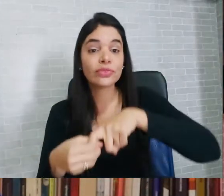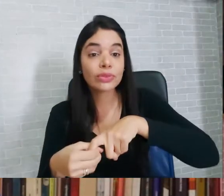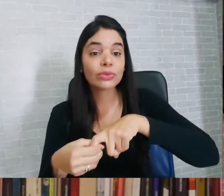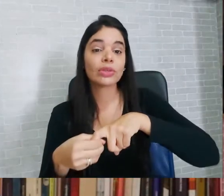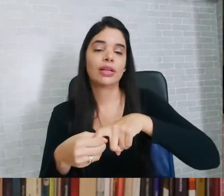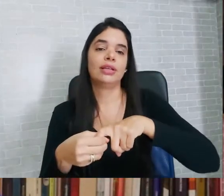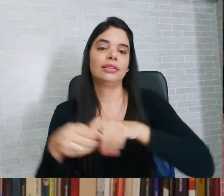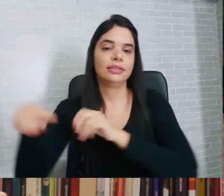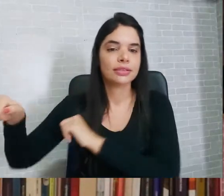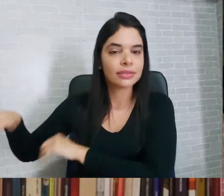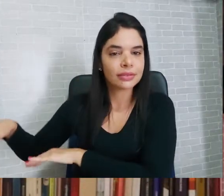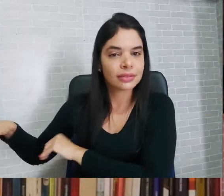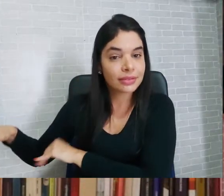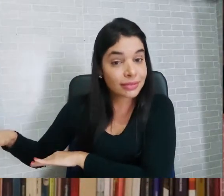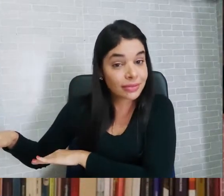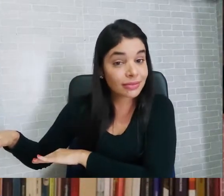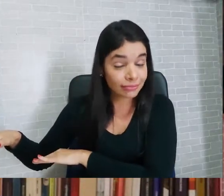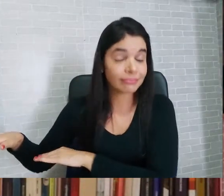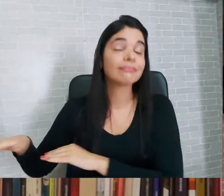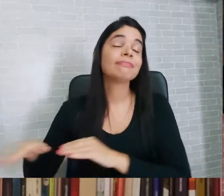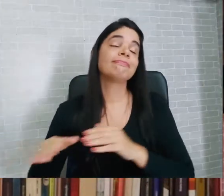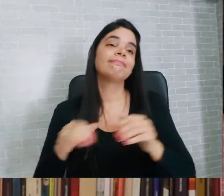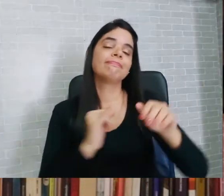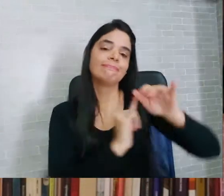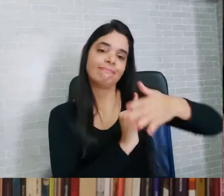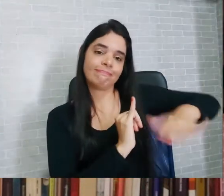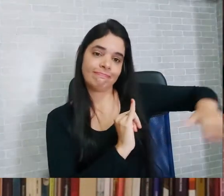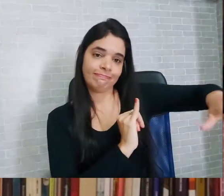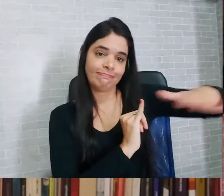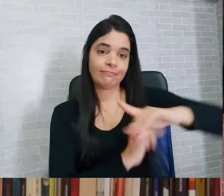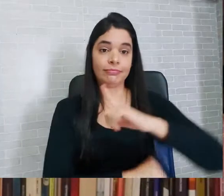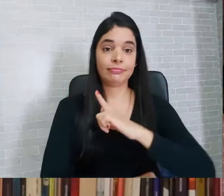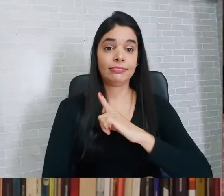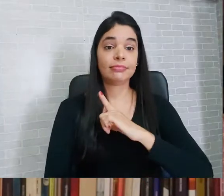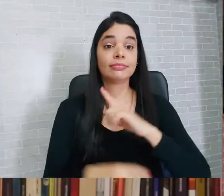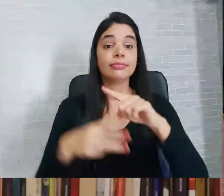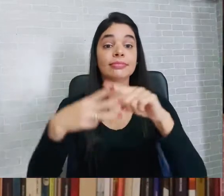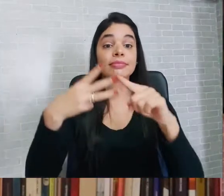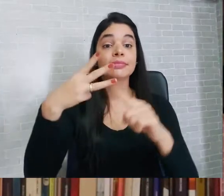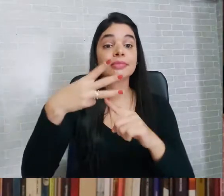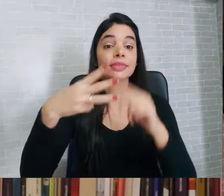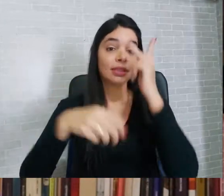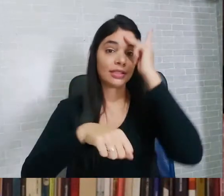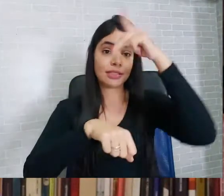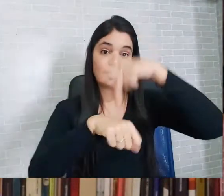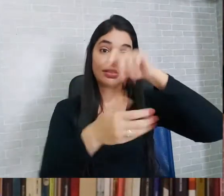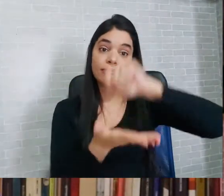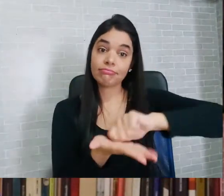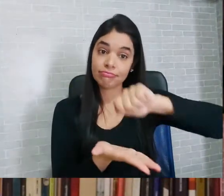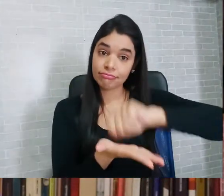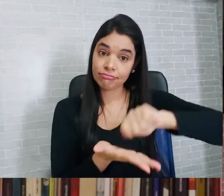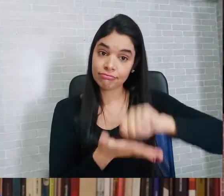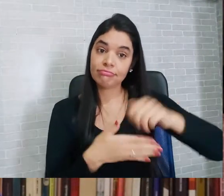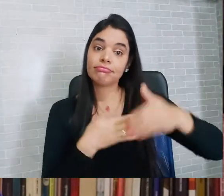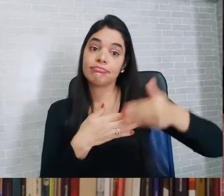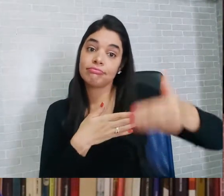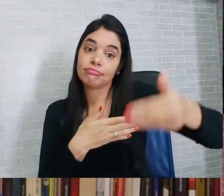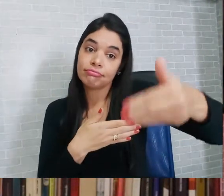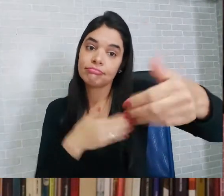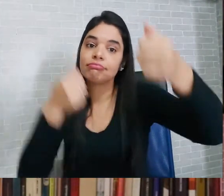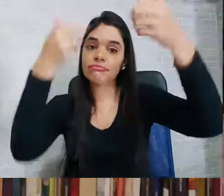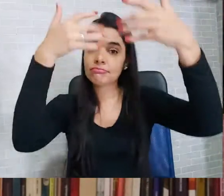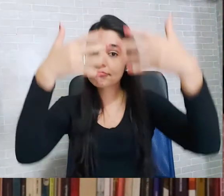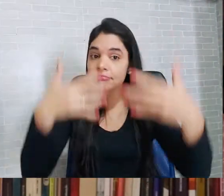à Guiana Francesa e às Antilhas, três autores aparecem com mais frequência e um começou a ser mencionado com mais